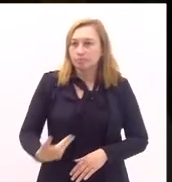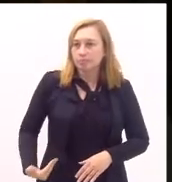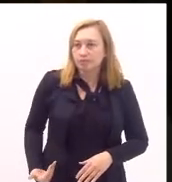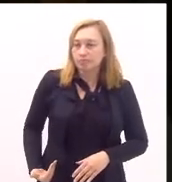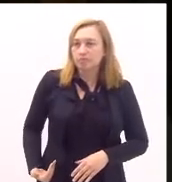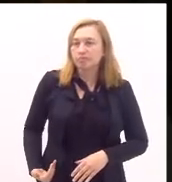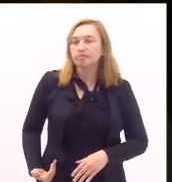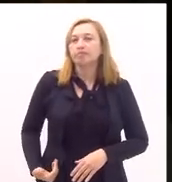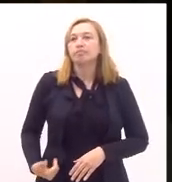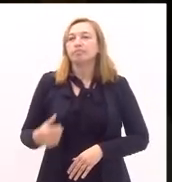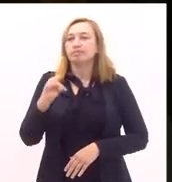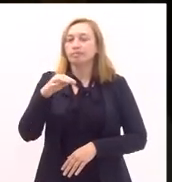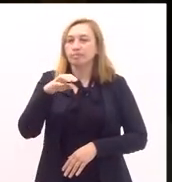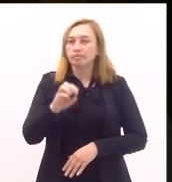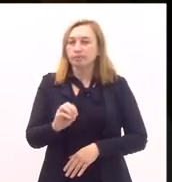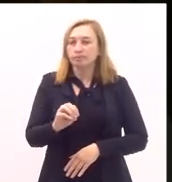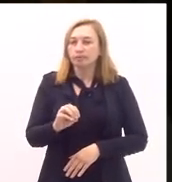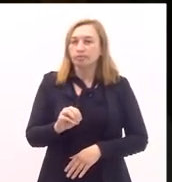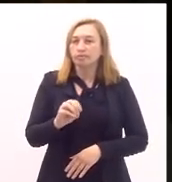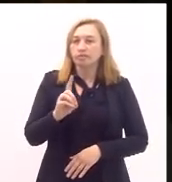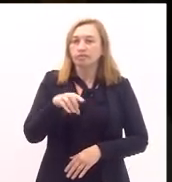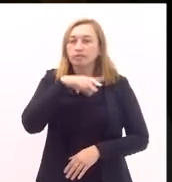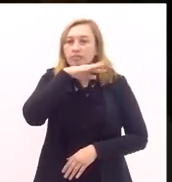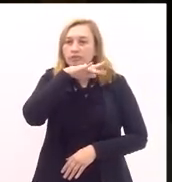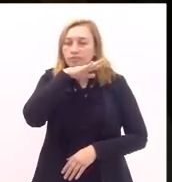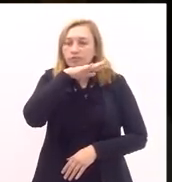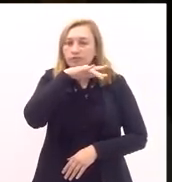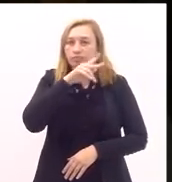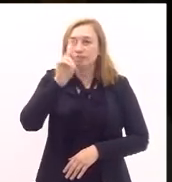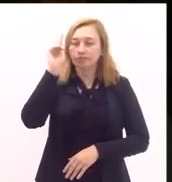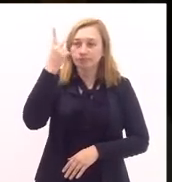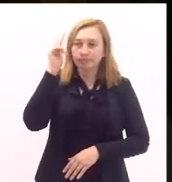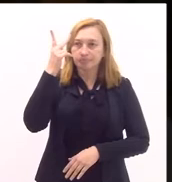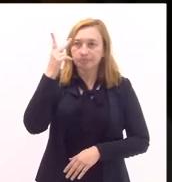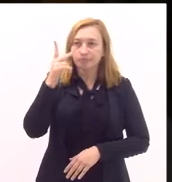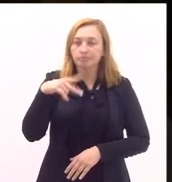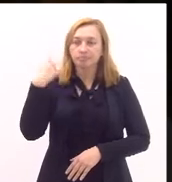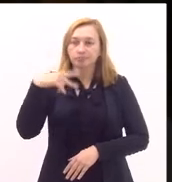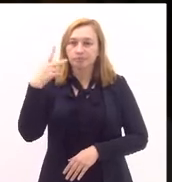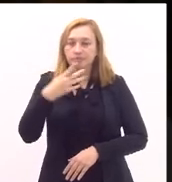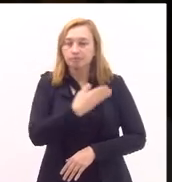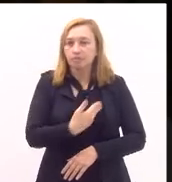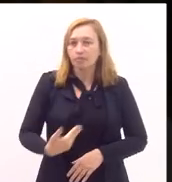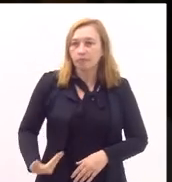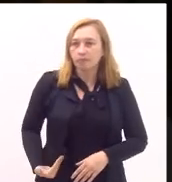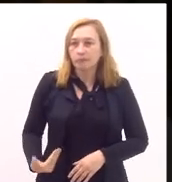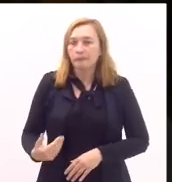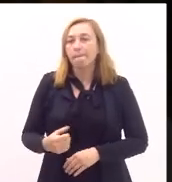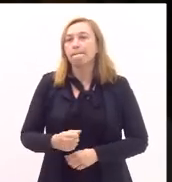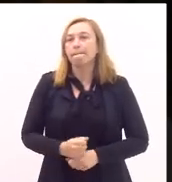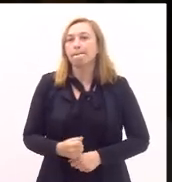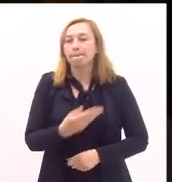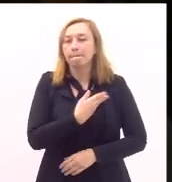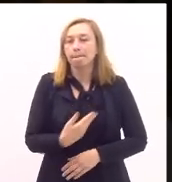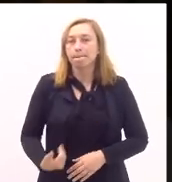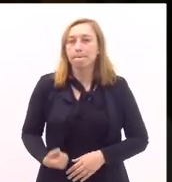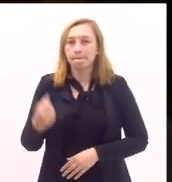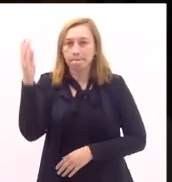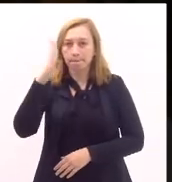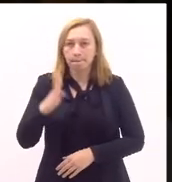Hermes da Fonseca foi o maior fiasco da história de uma política pública defendida pelo governo